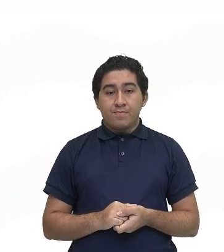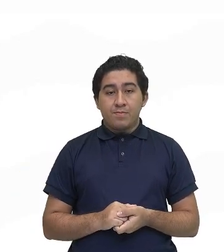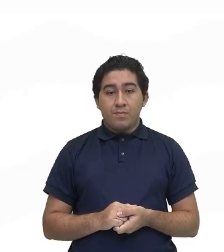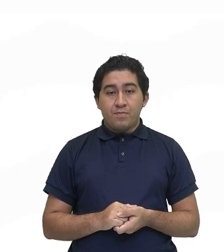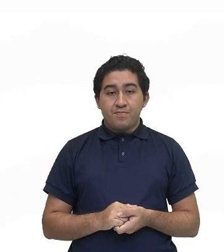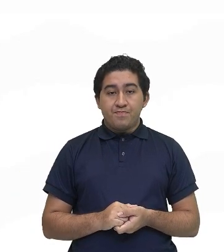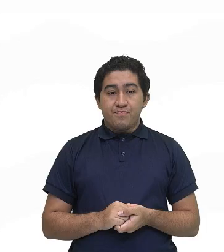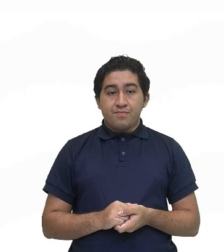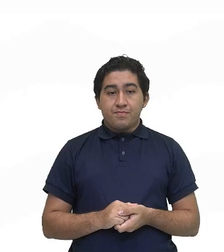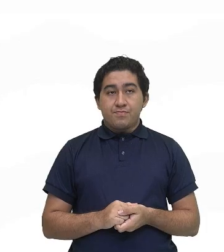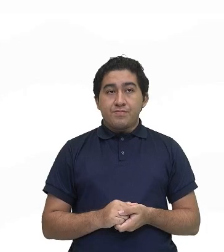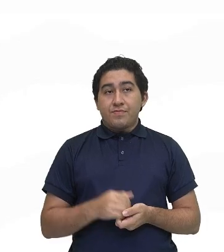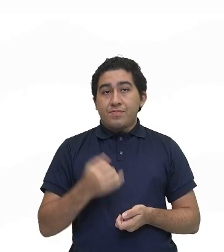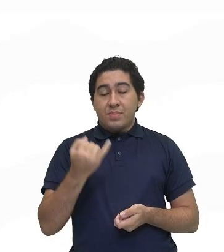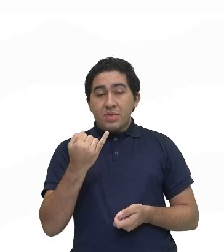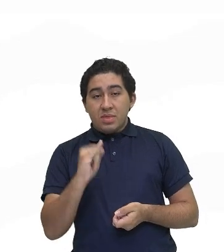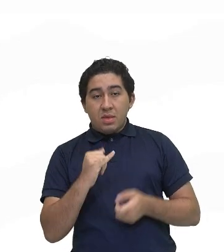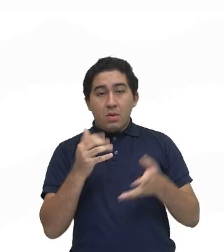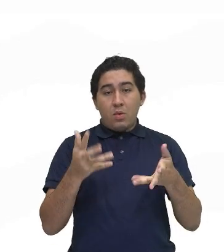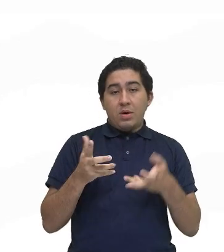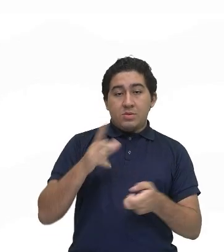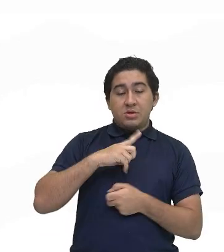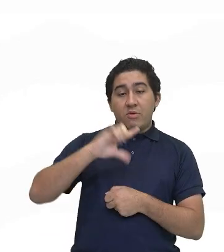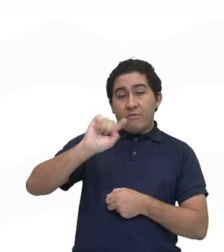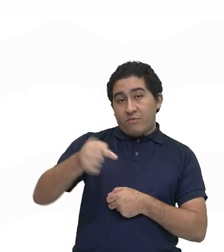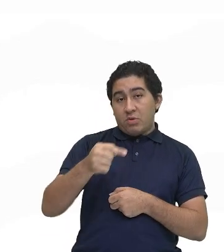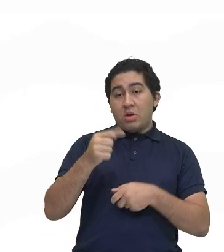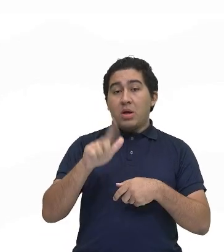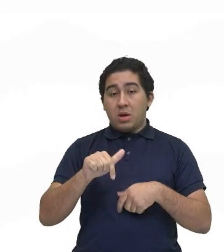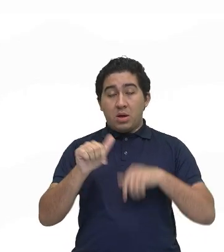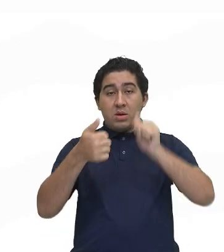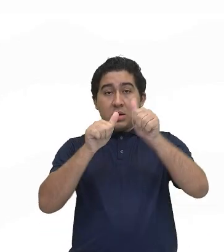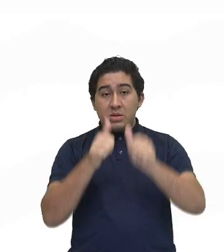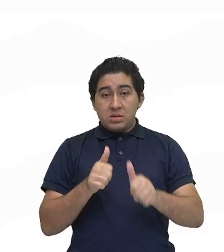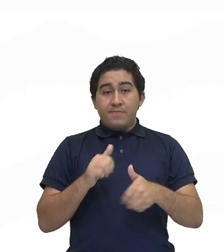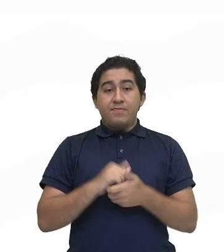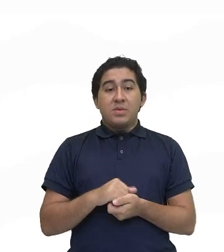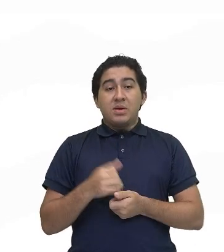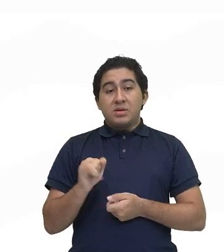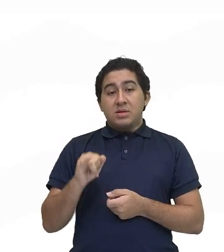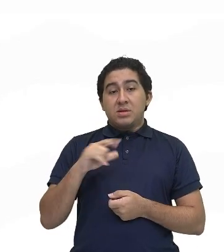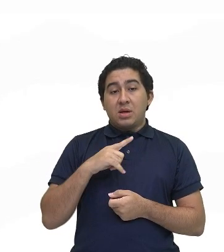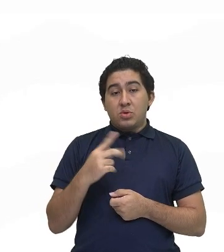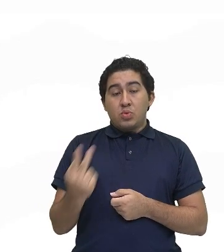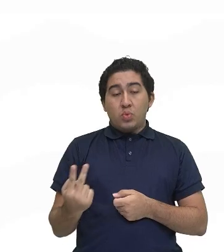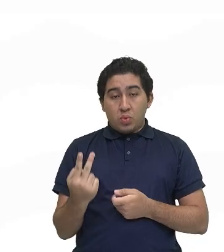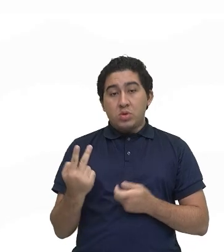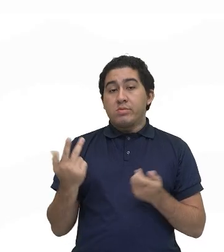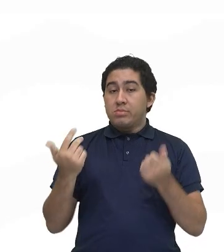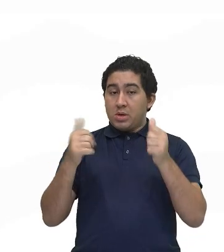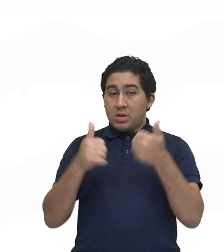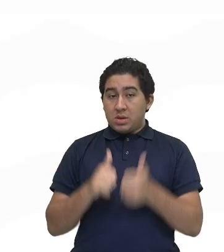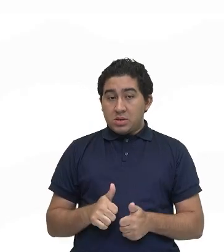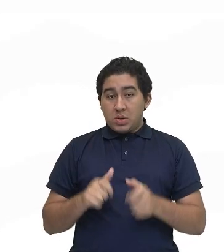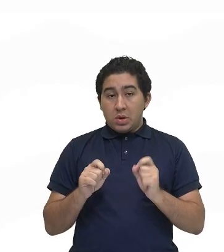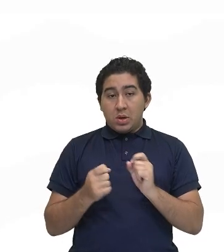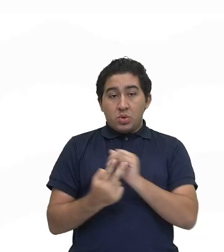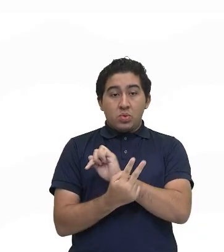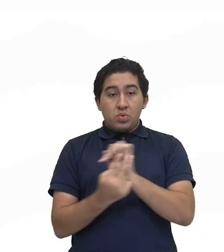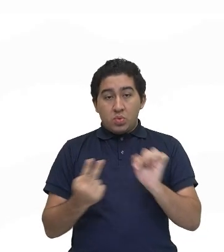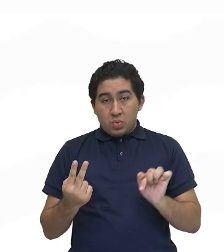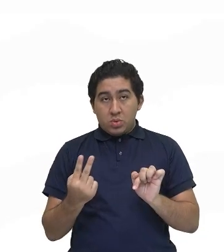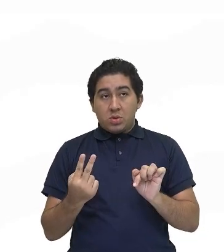eu vou analisar esta casa. Se eu tiver em duas casas decimais, eu vou analisar com duas